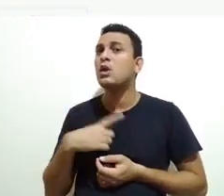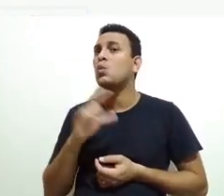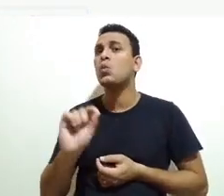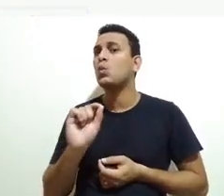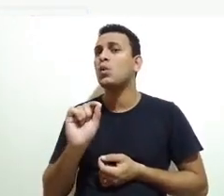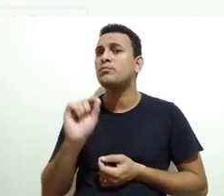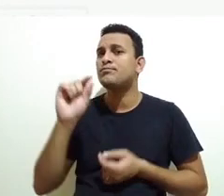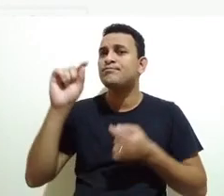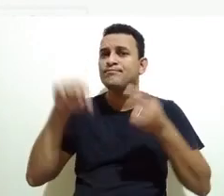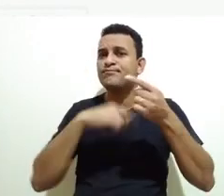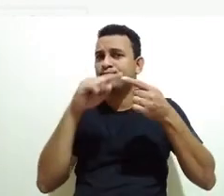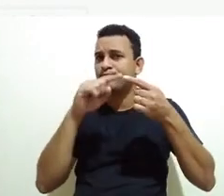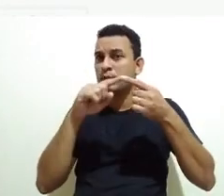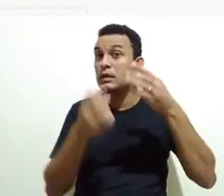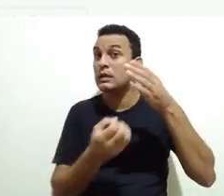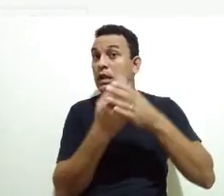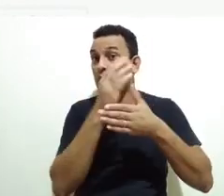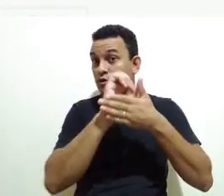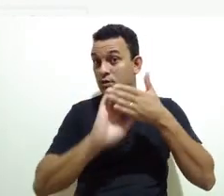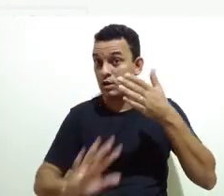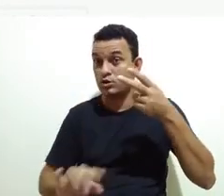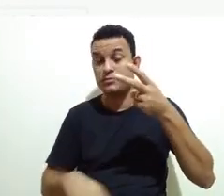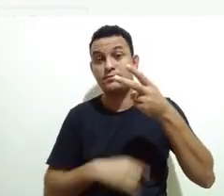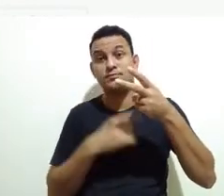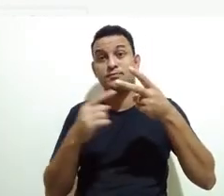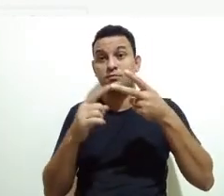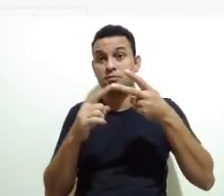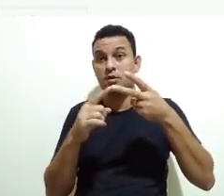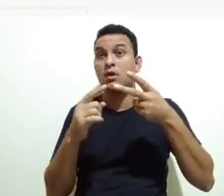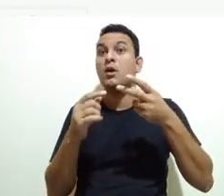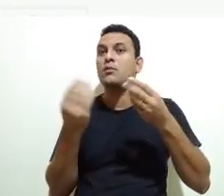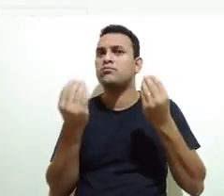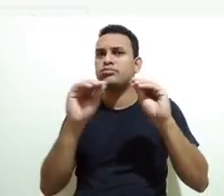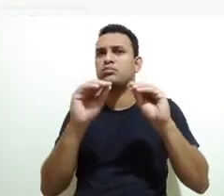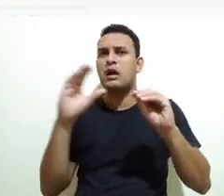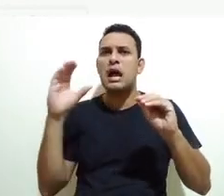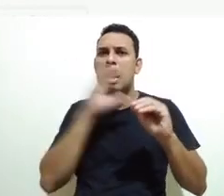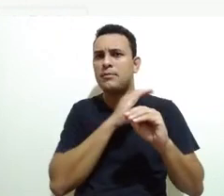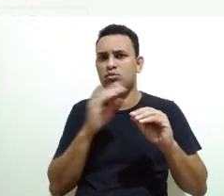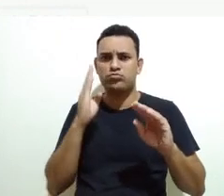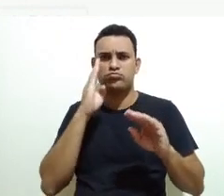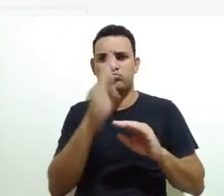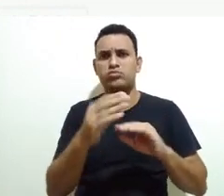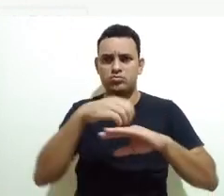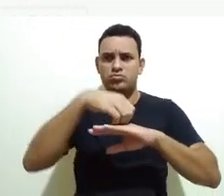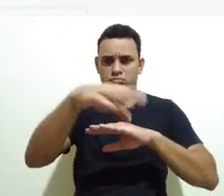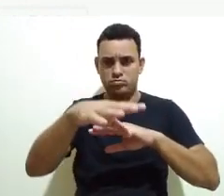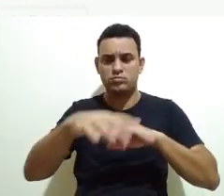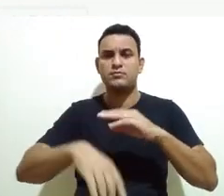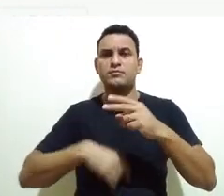aba. Nesta aba, há opções como Criar Atividade, que permite a